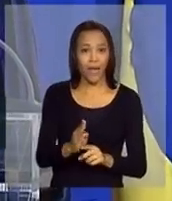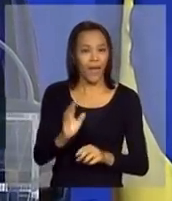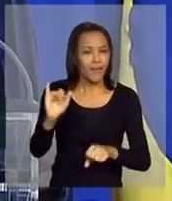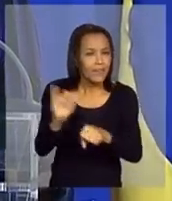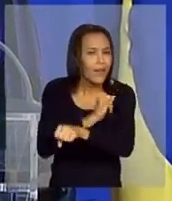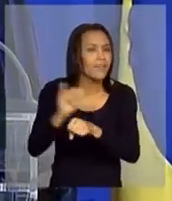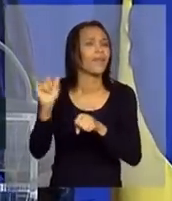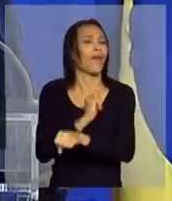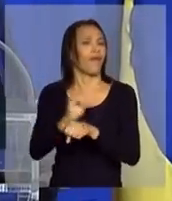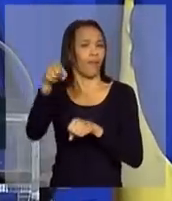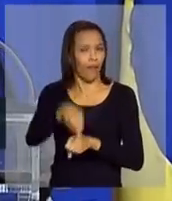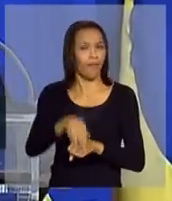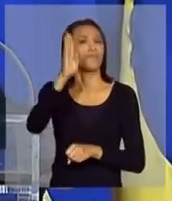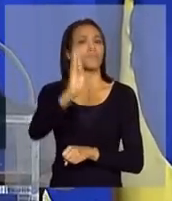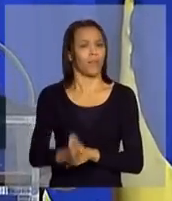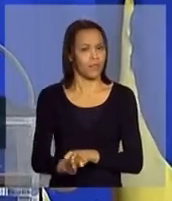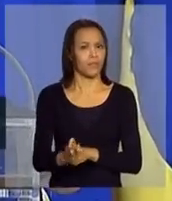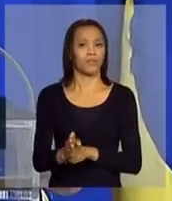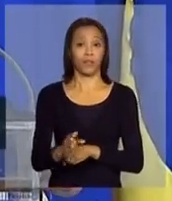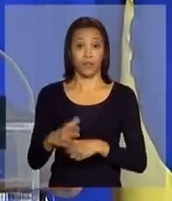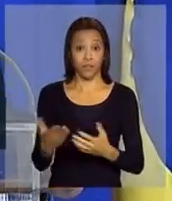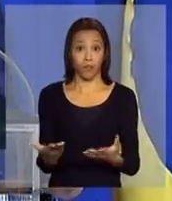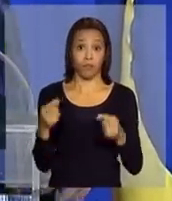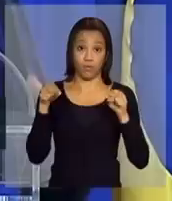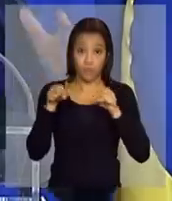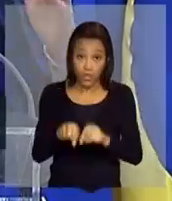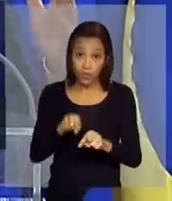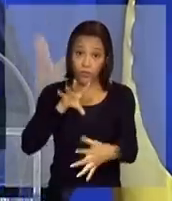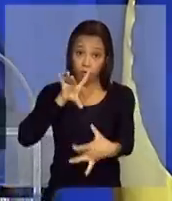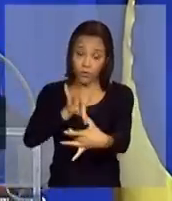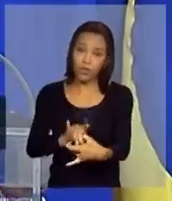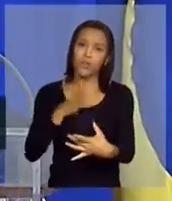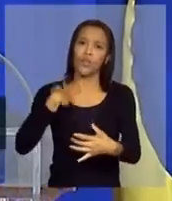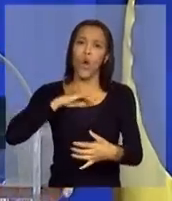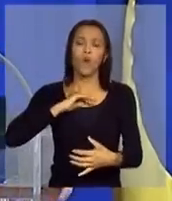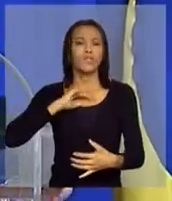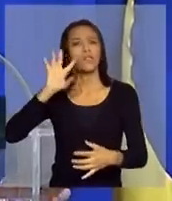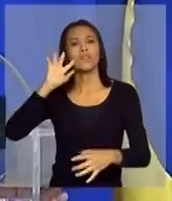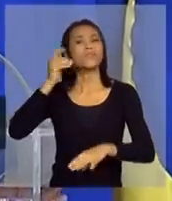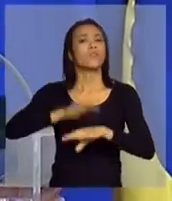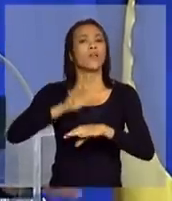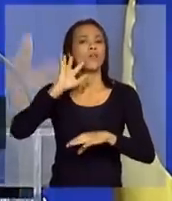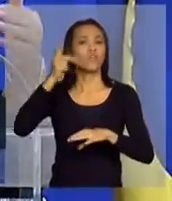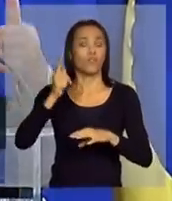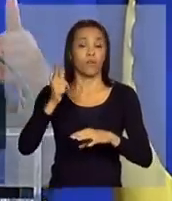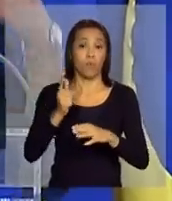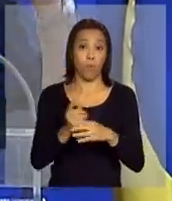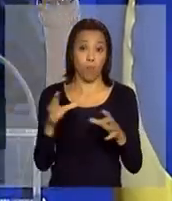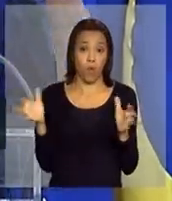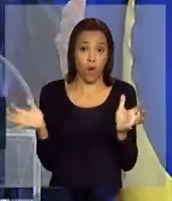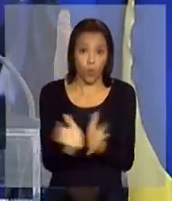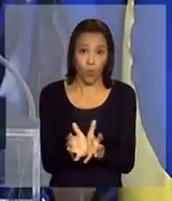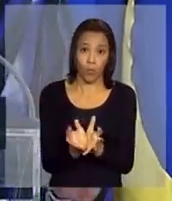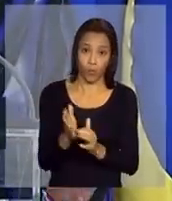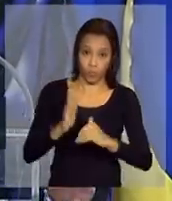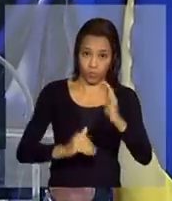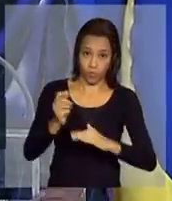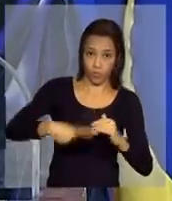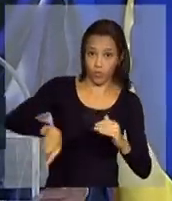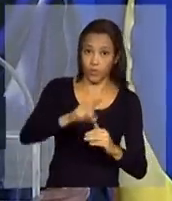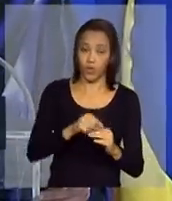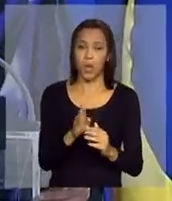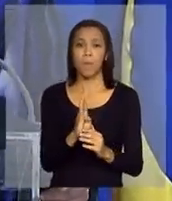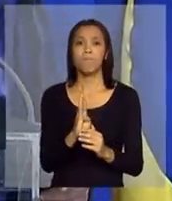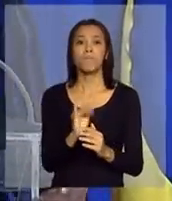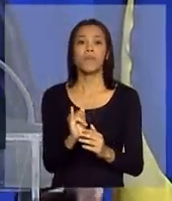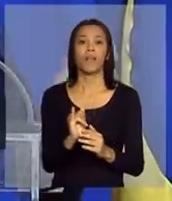para o Brasil. Dentro disso, definimos uma comissão bilateral para tratar sistematicamente das